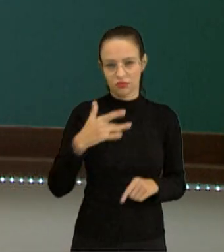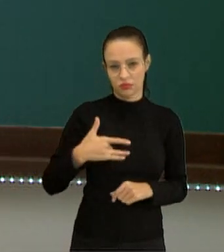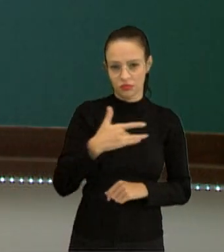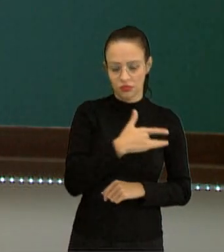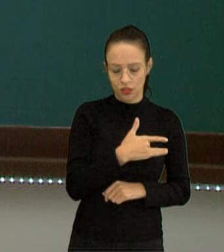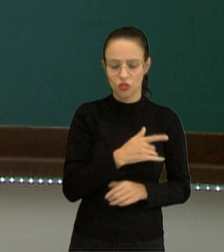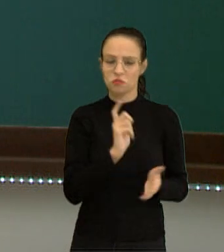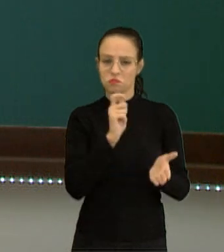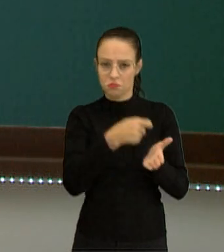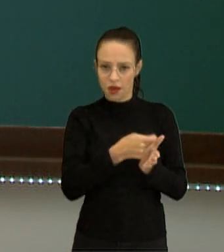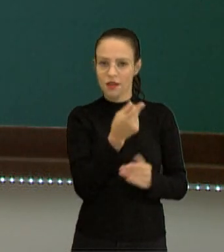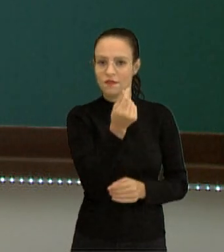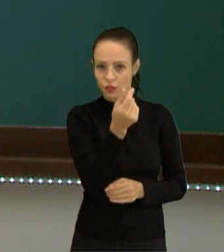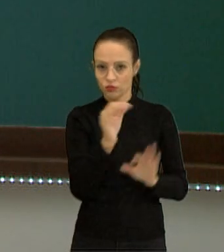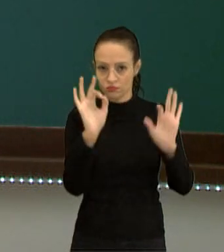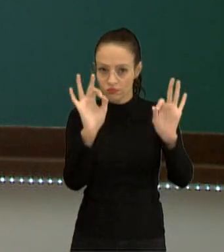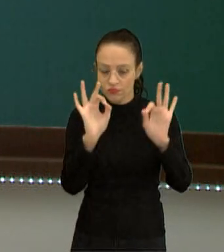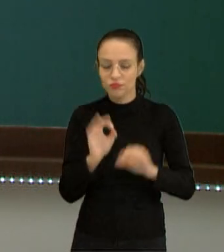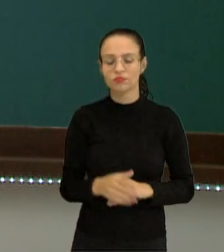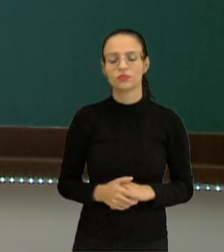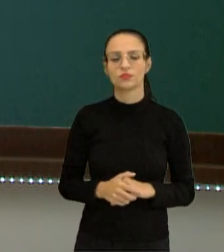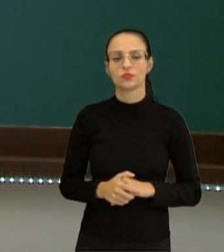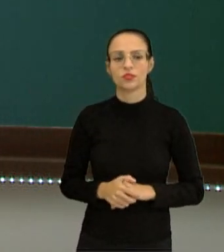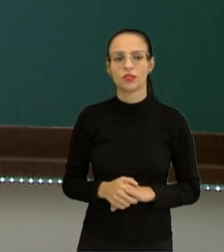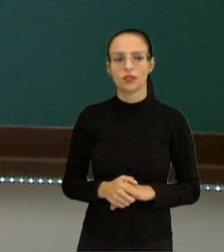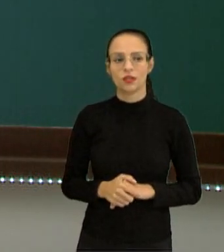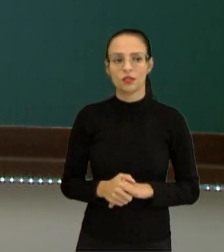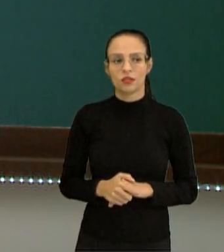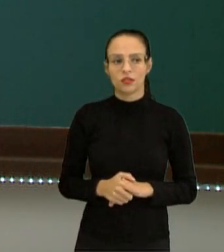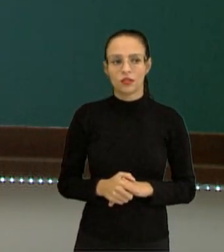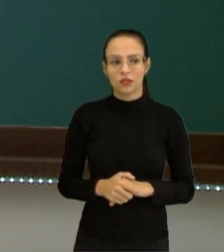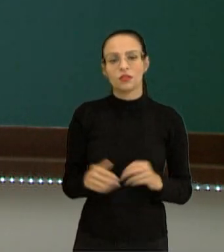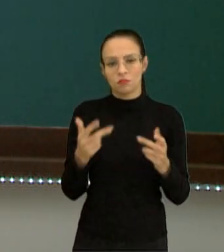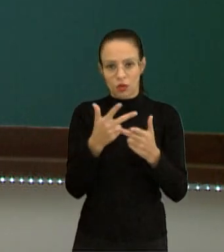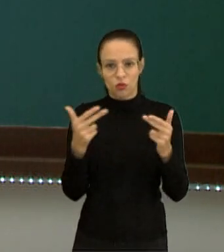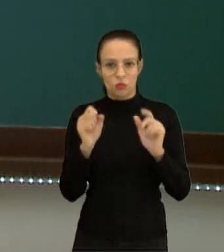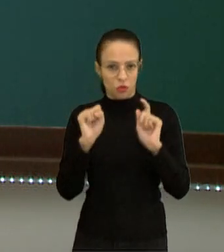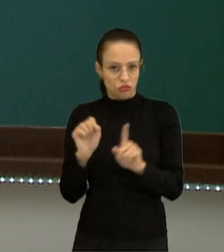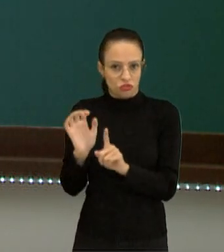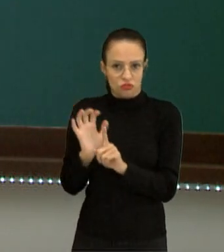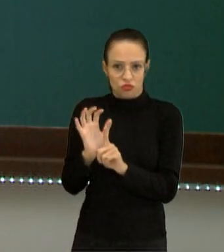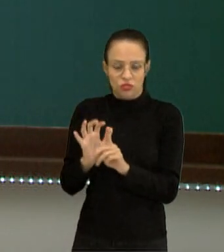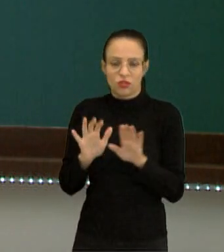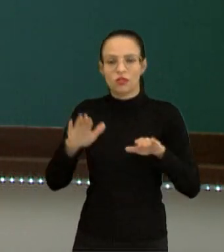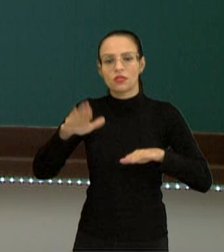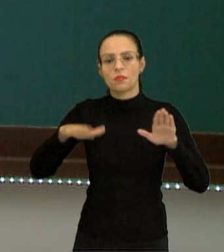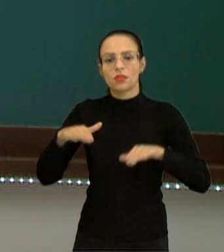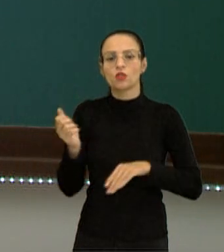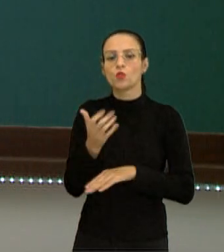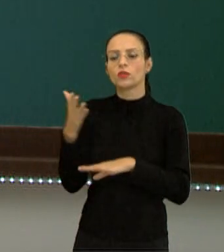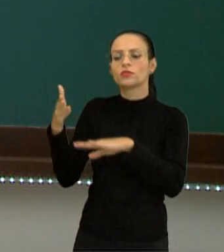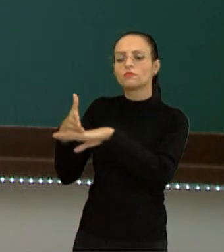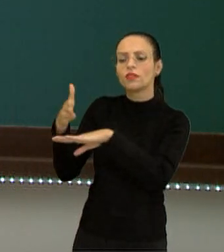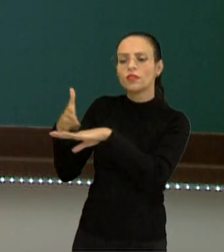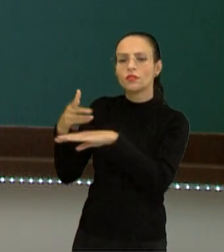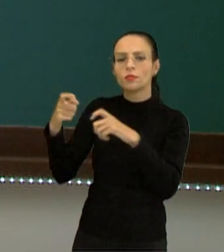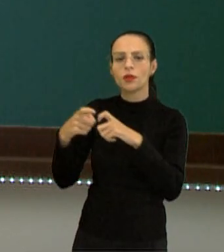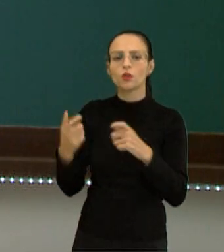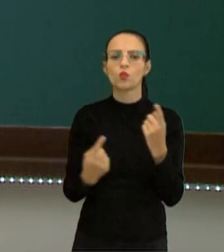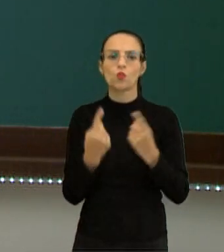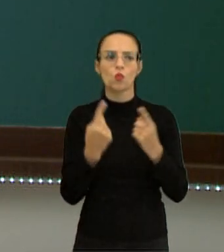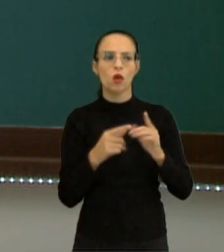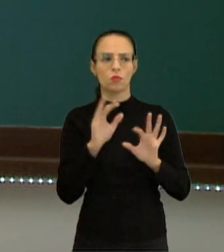vou pagar um valor, tá bom? Isso aí né, uma coisa que pode aí influenciar, dependendo da quantidade de consultas, qual plano que eu